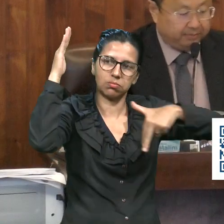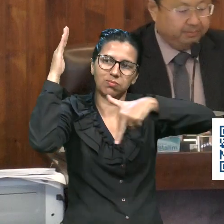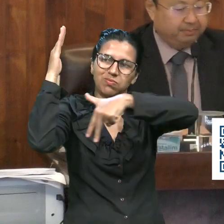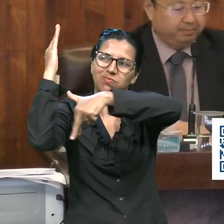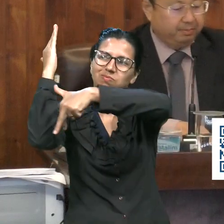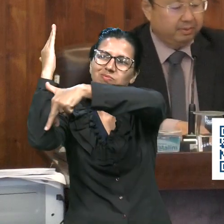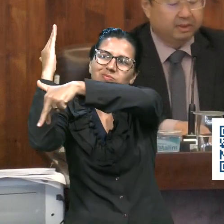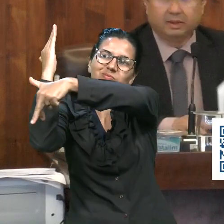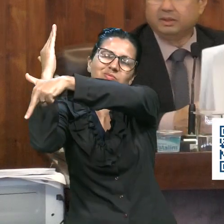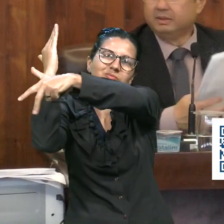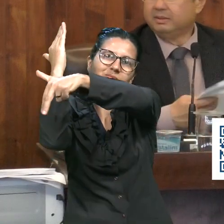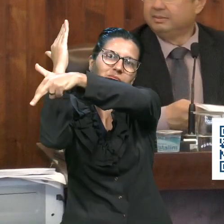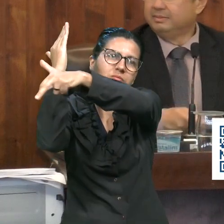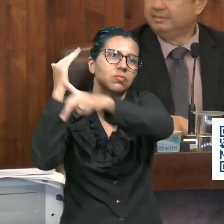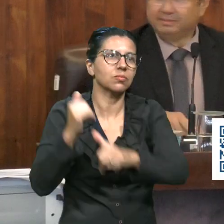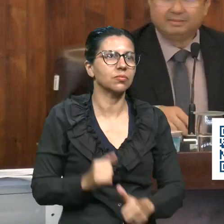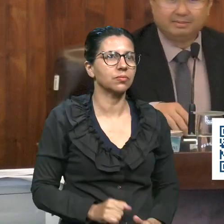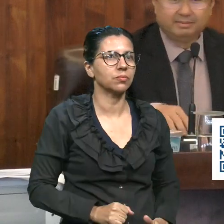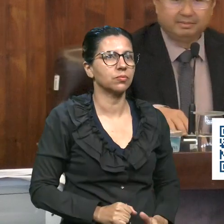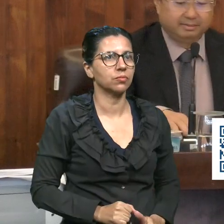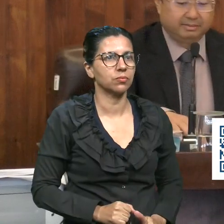local.